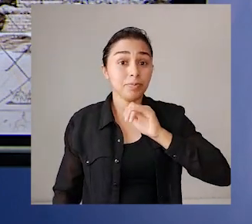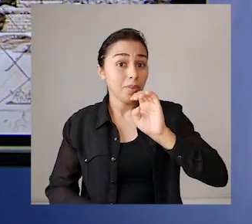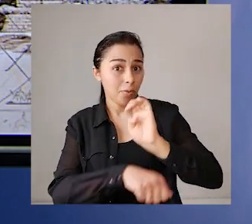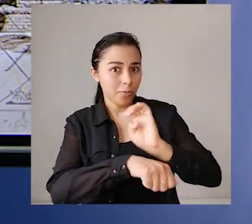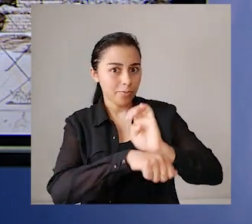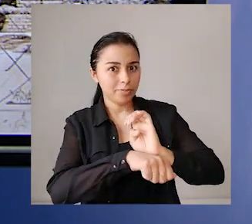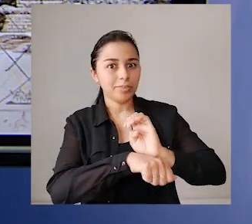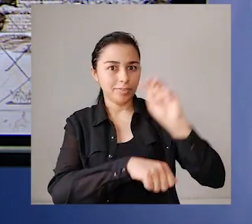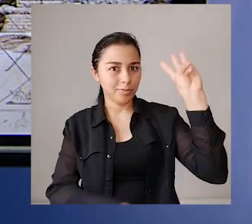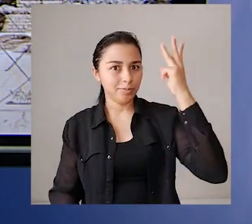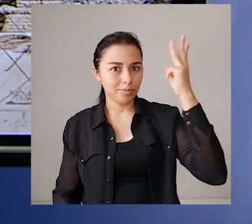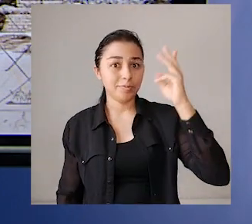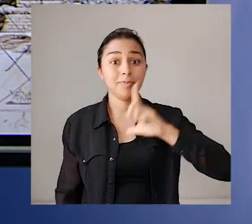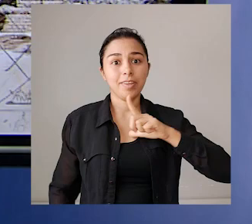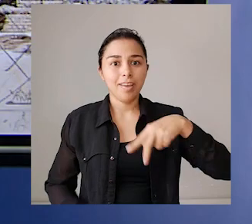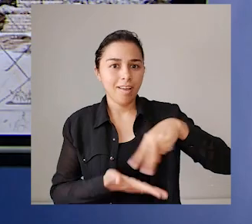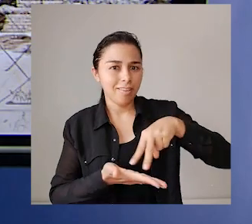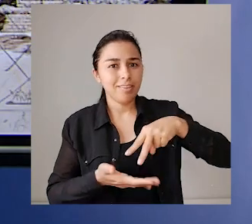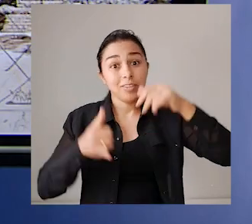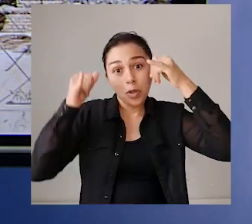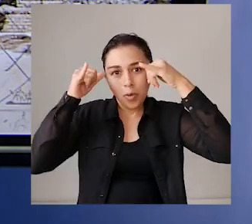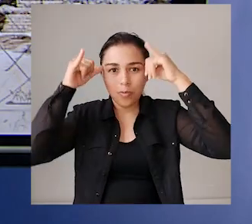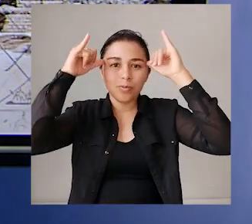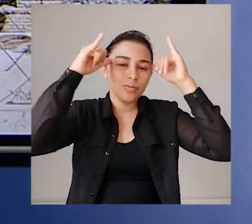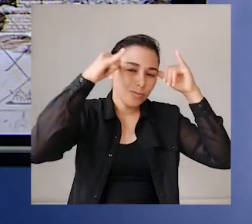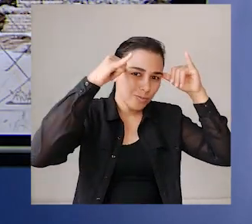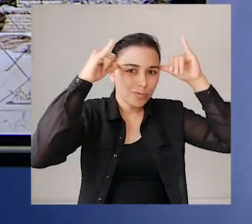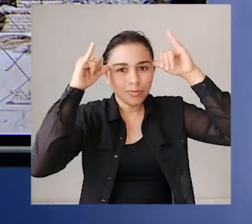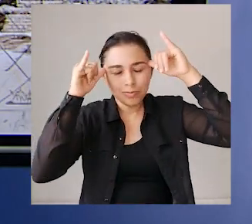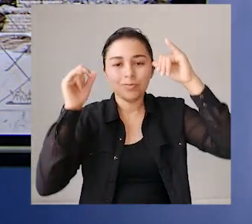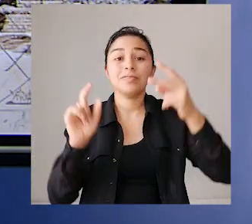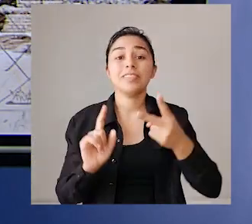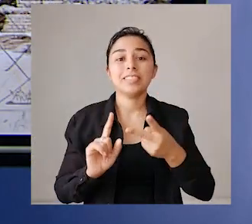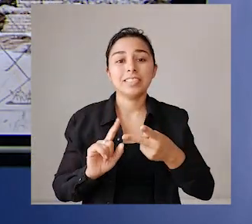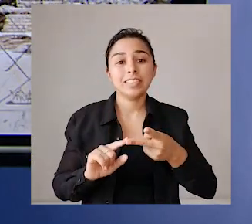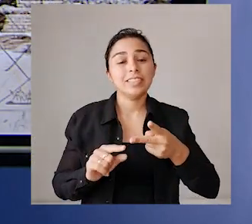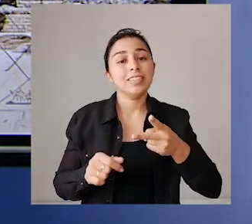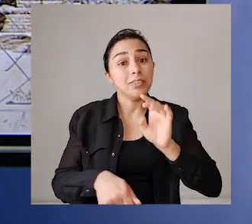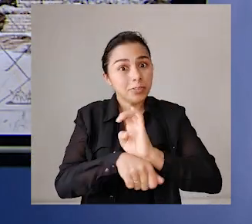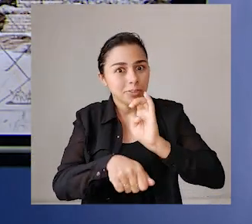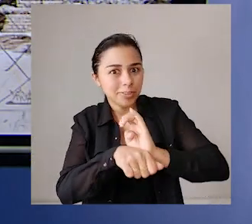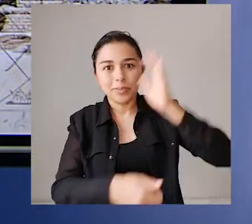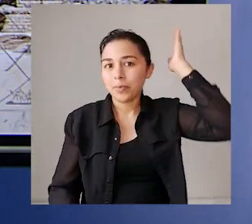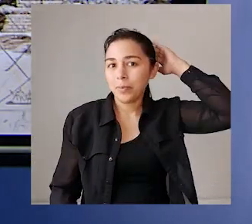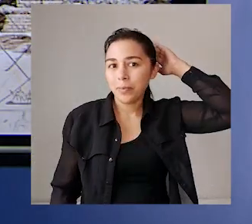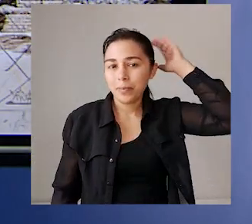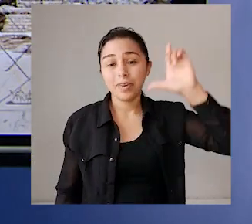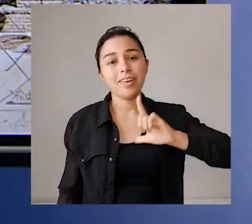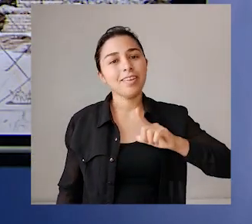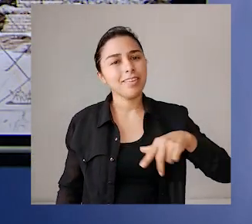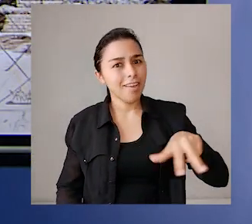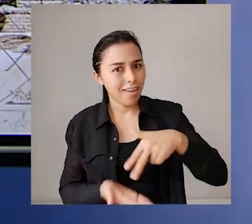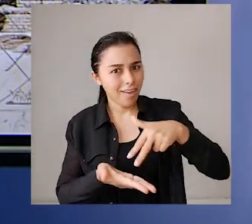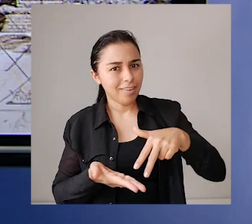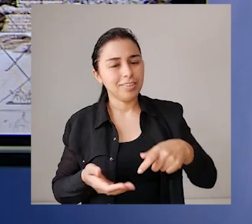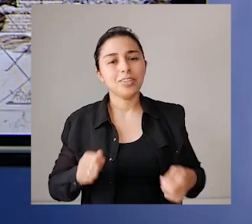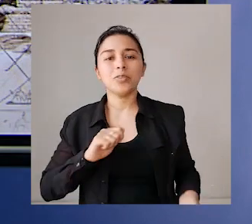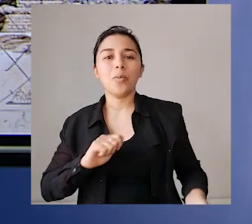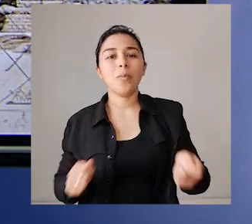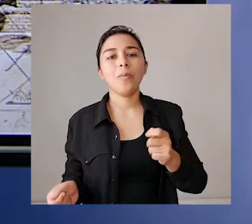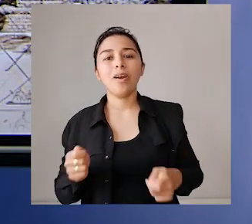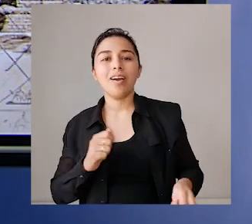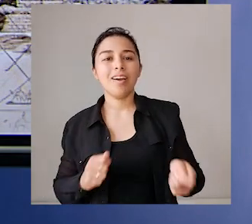se a gente for pensar no Maranhão, nós temos o Bumba Meu Boi. Se a gente for pensar no estado do Pará, lá tem